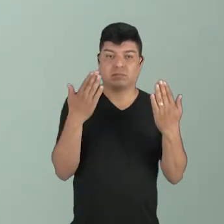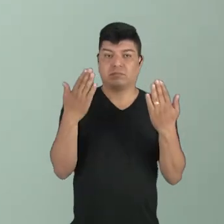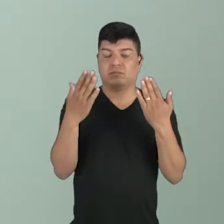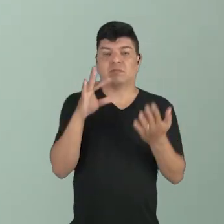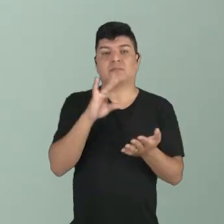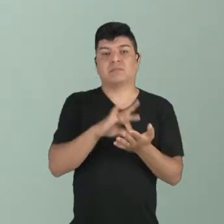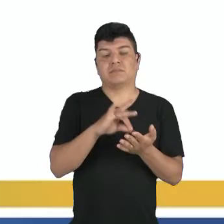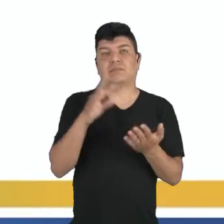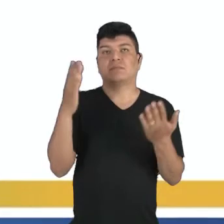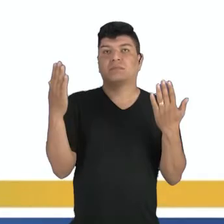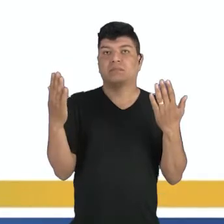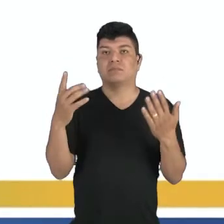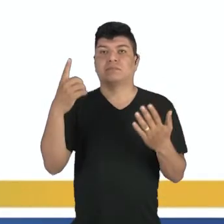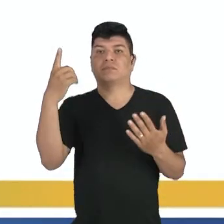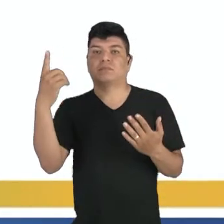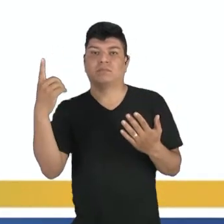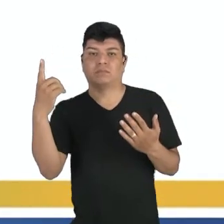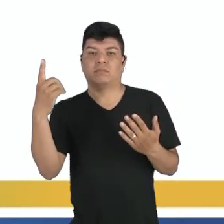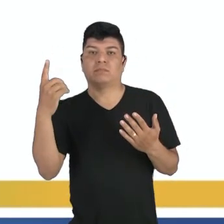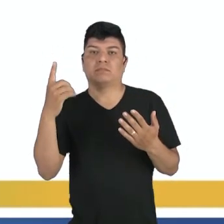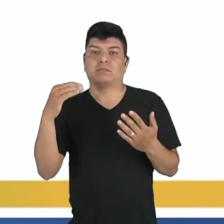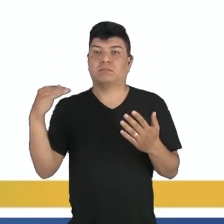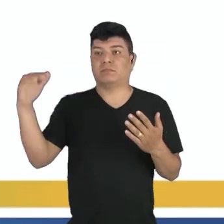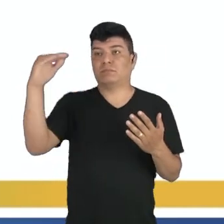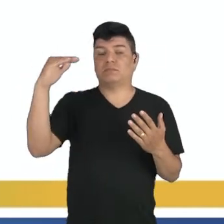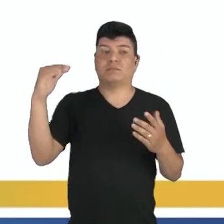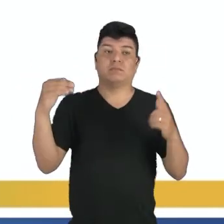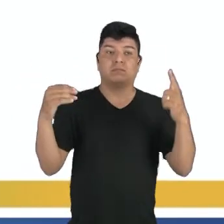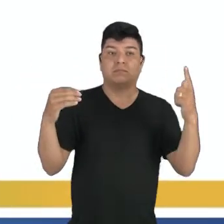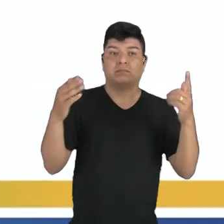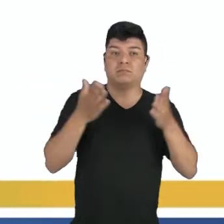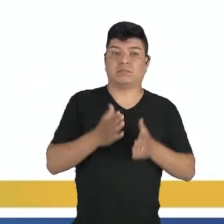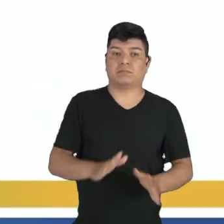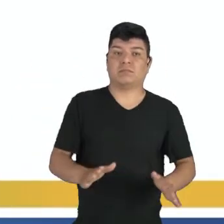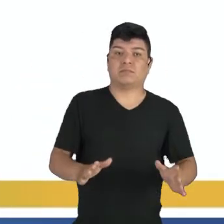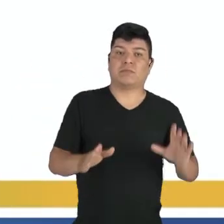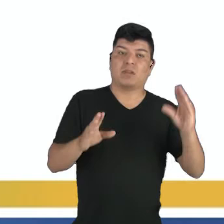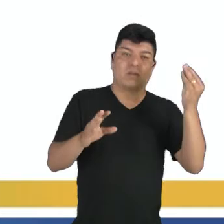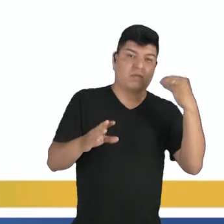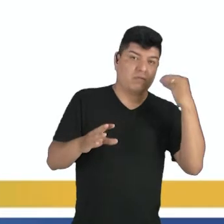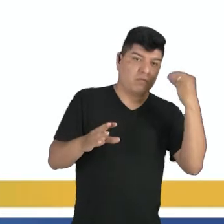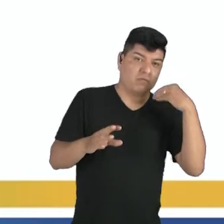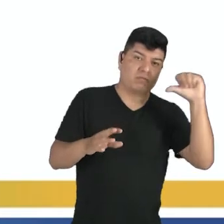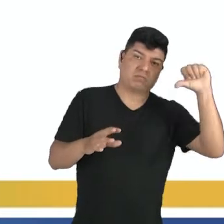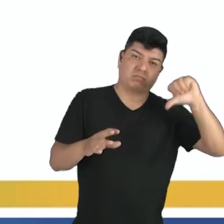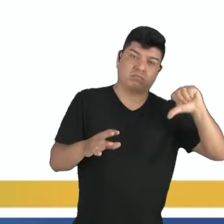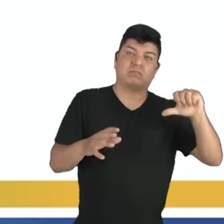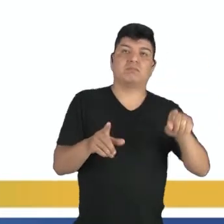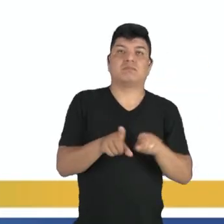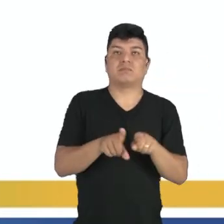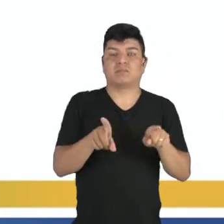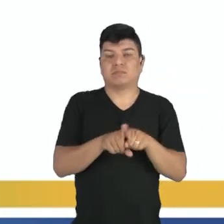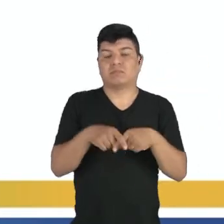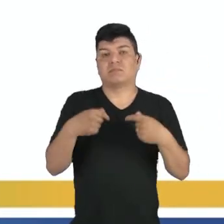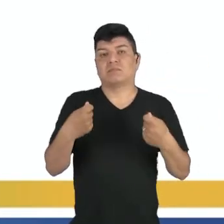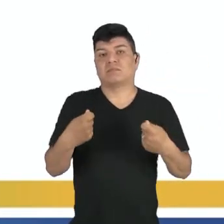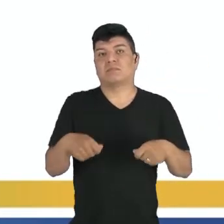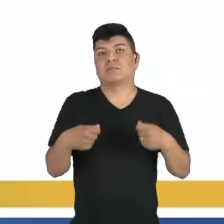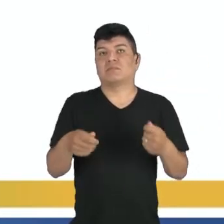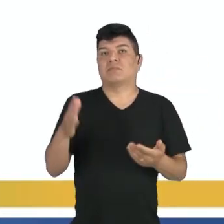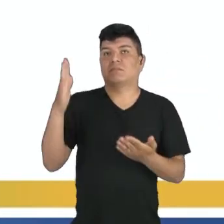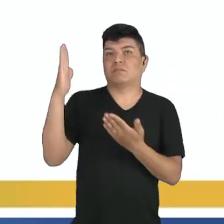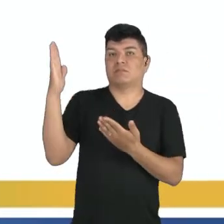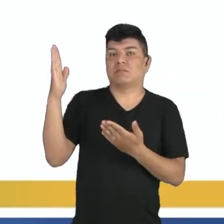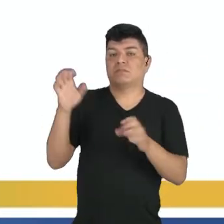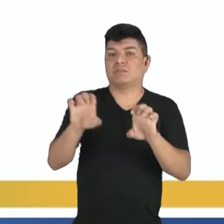comparar as duas realidades uma que tem a taxa de natalidade e alta é o que tem o taxa de natalidade fraquinha até negativa da nesses